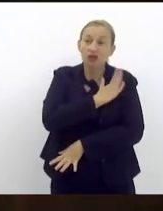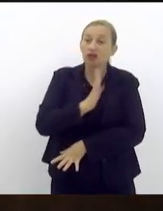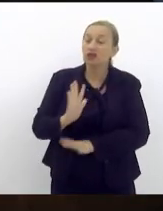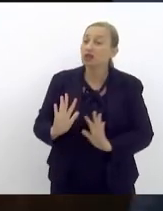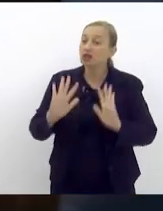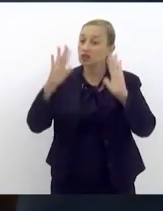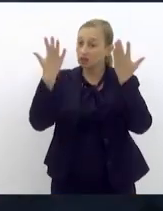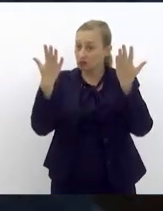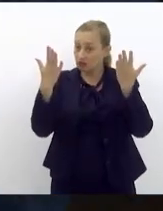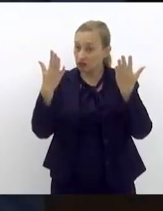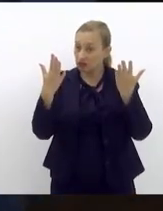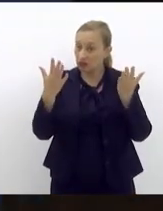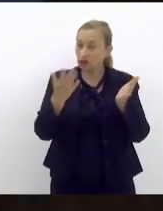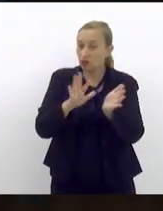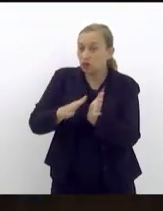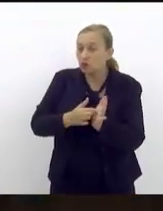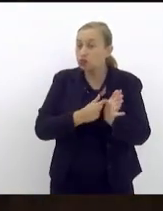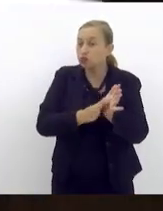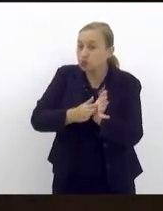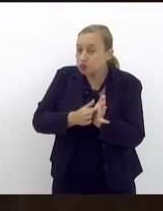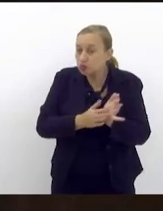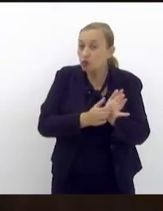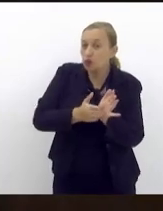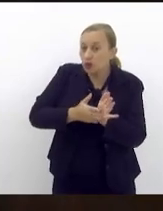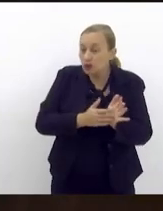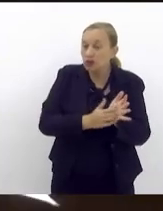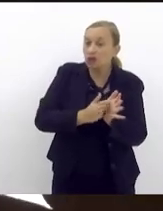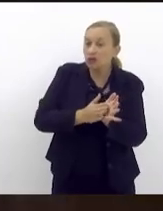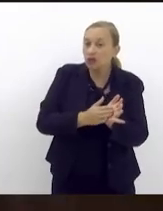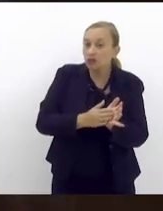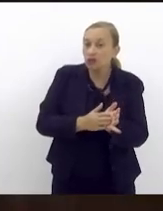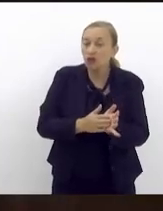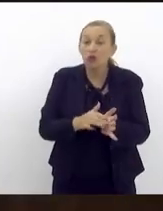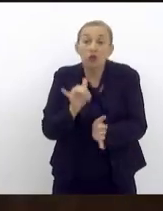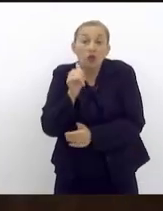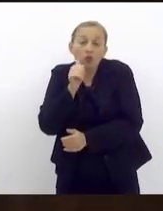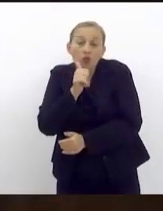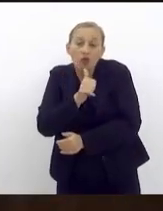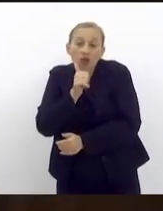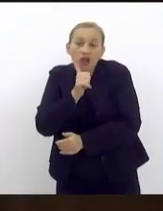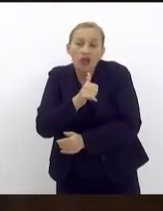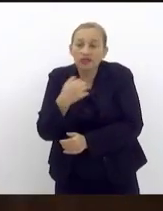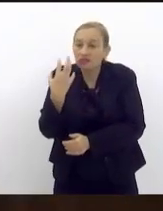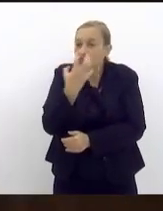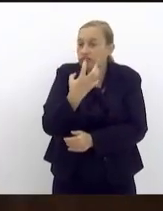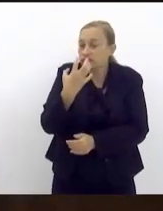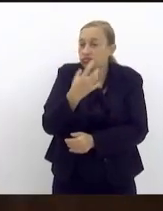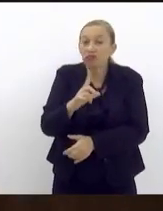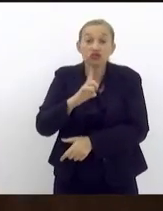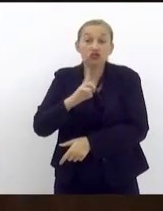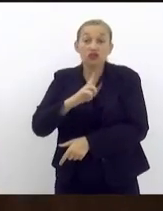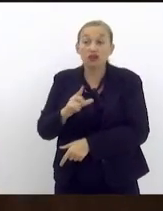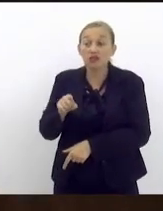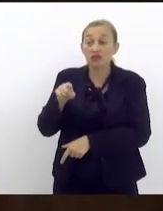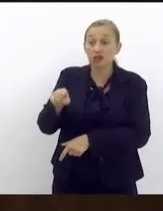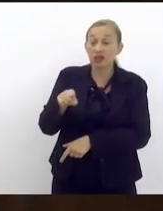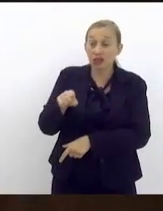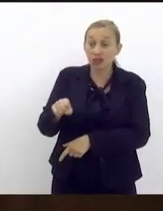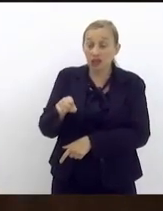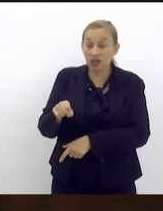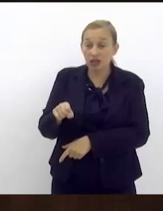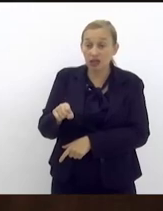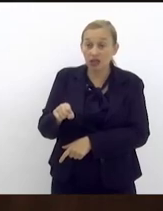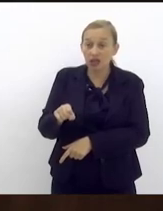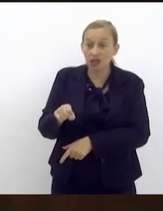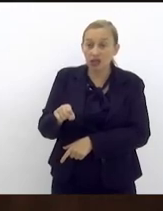eventos das rodas de samba conduzidas por mulheres nós tivéssemos ali a participação